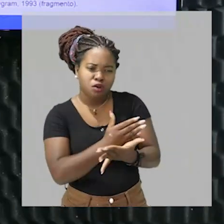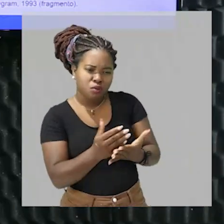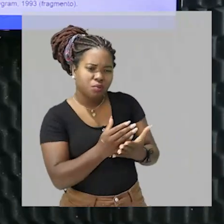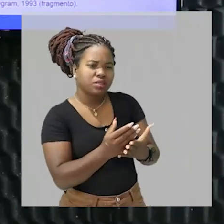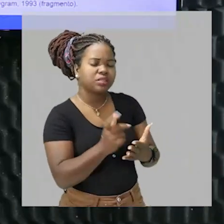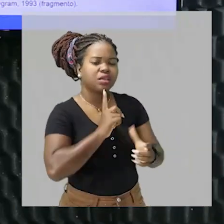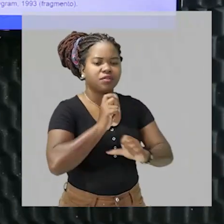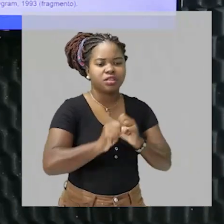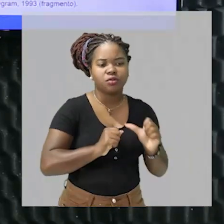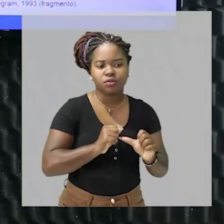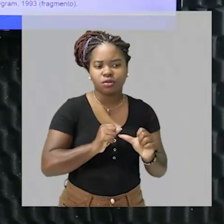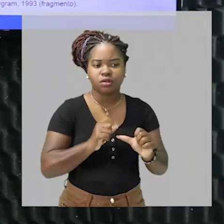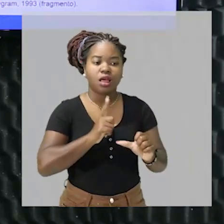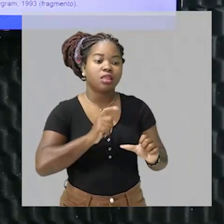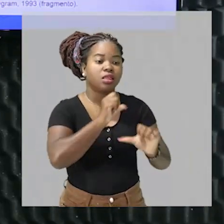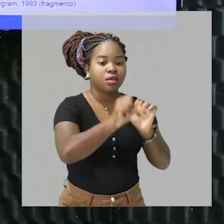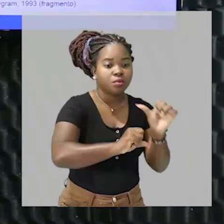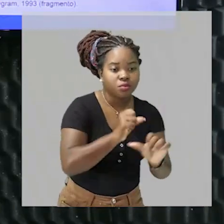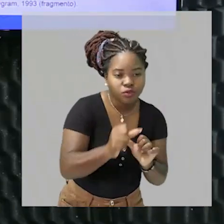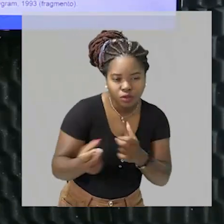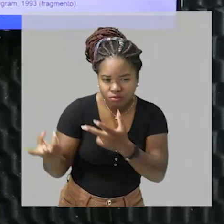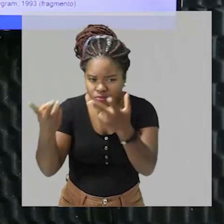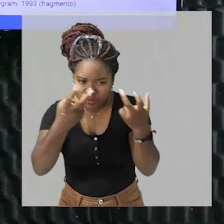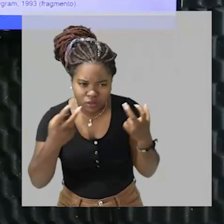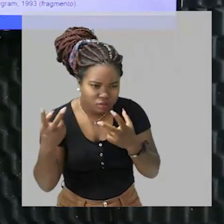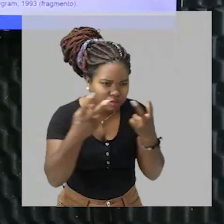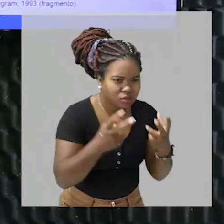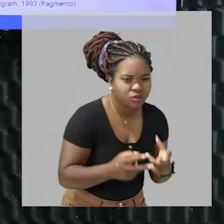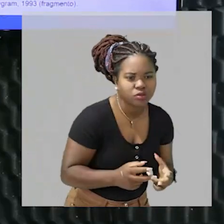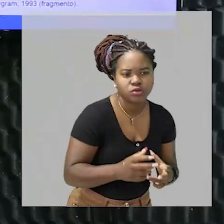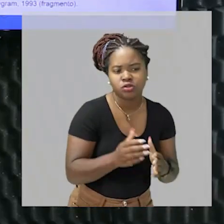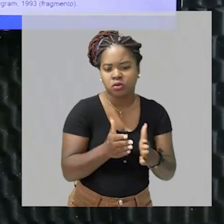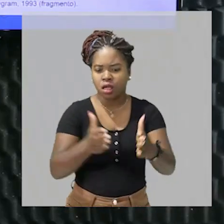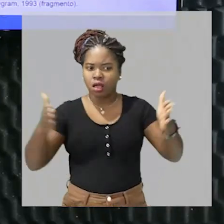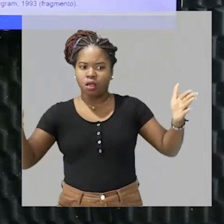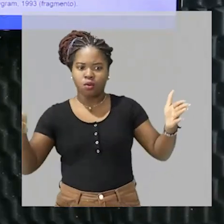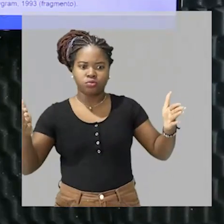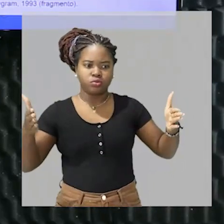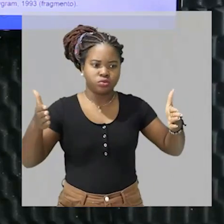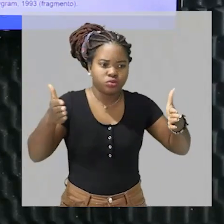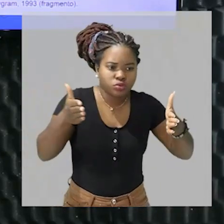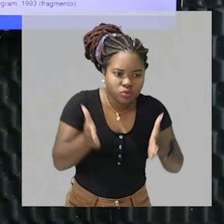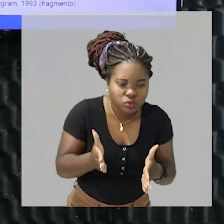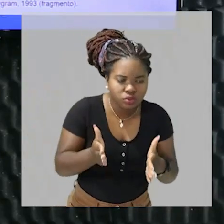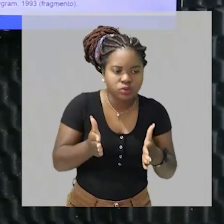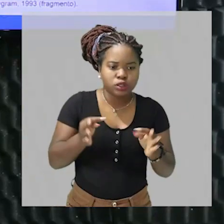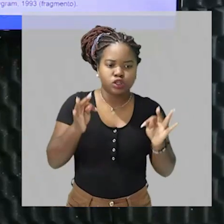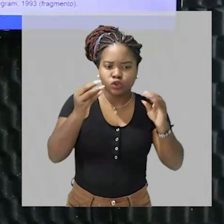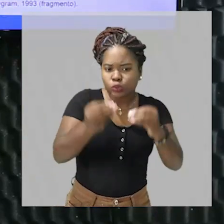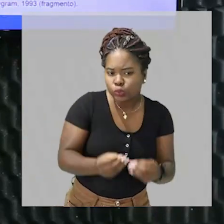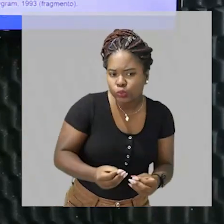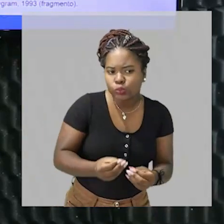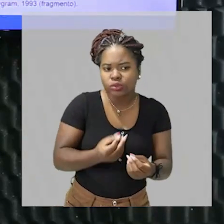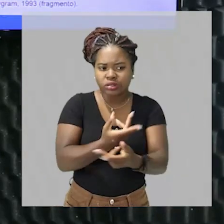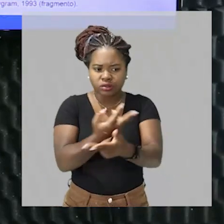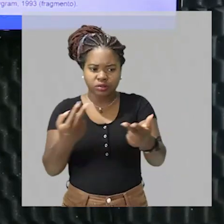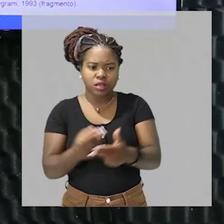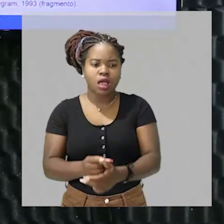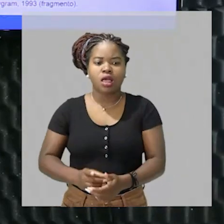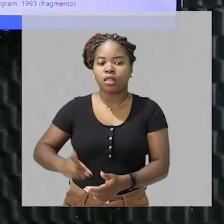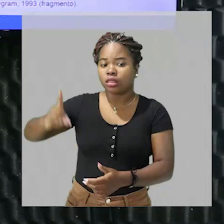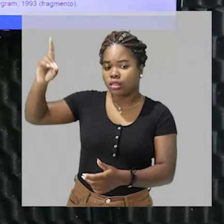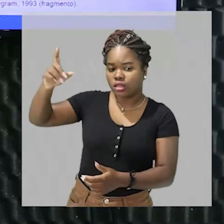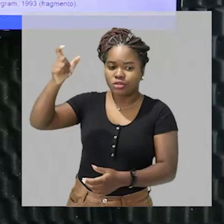grandes e pequenas que nos formaram e estão a nos formar. De todas e muitas. Deus e o diabo,